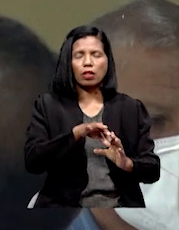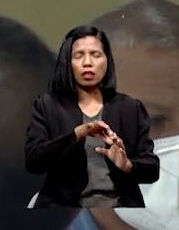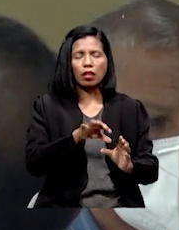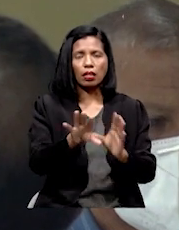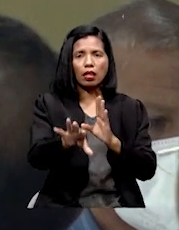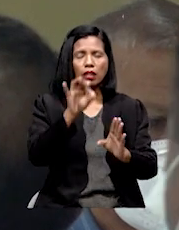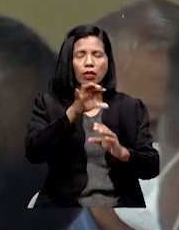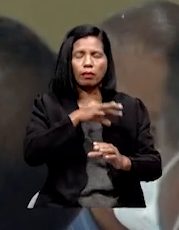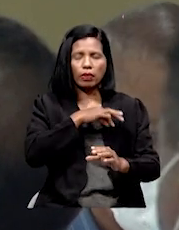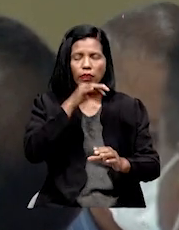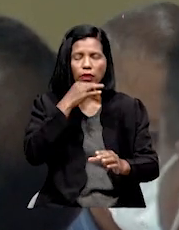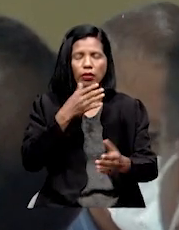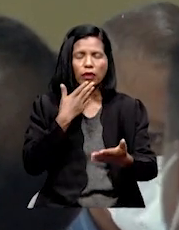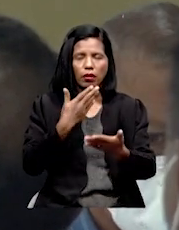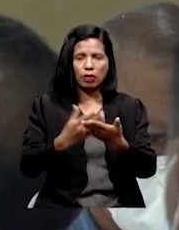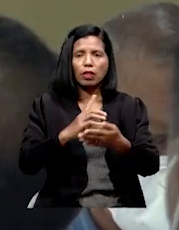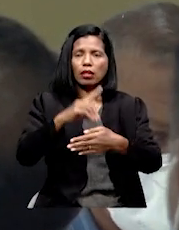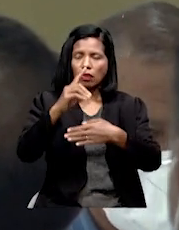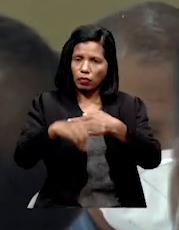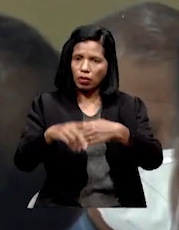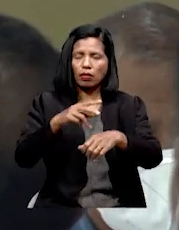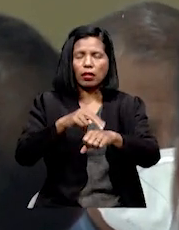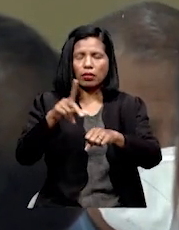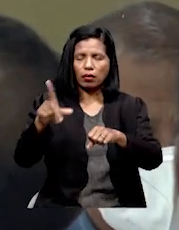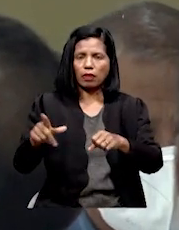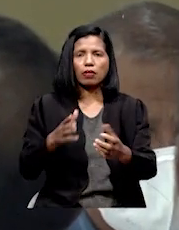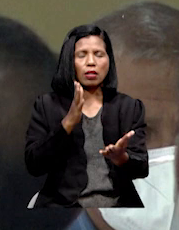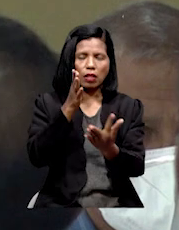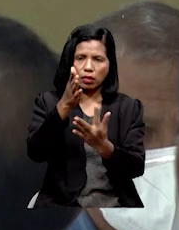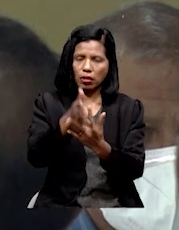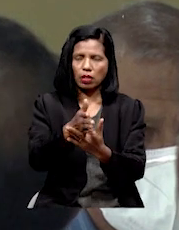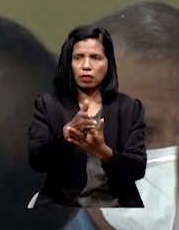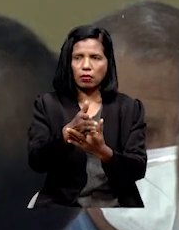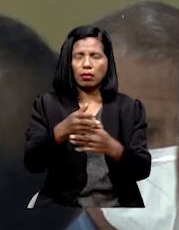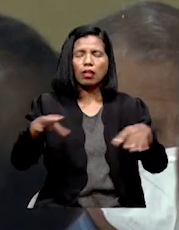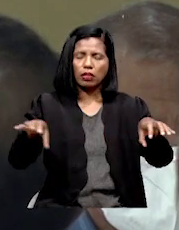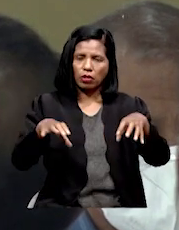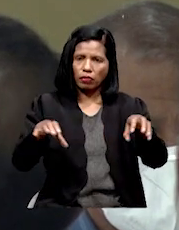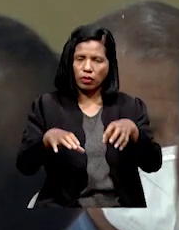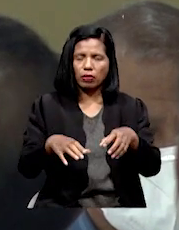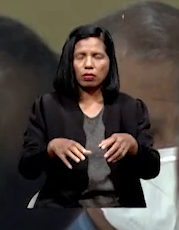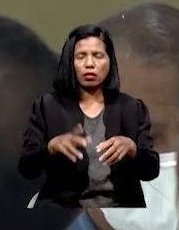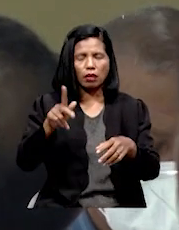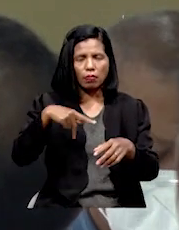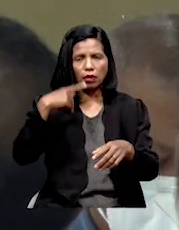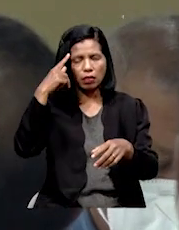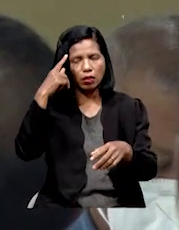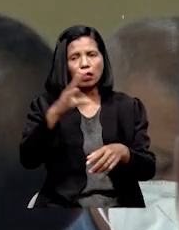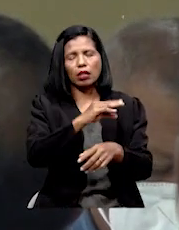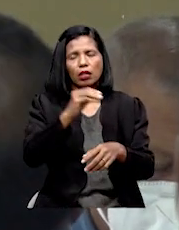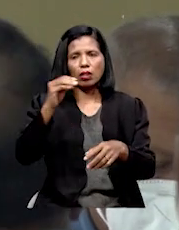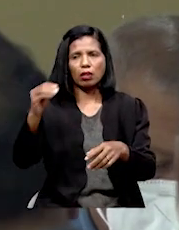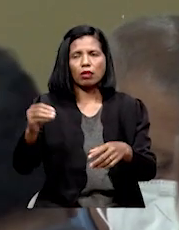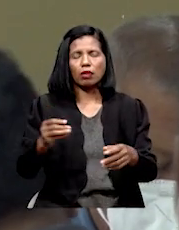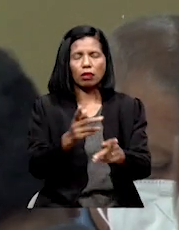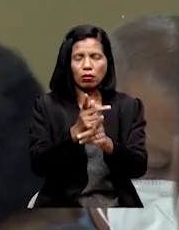crescimento e desenvolvimento nacional, com acesso adequado a serviços básicos, essenciais e de